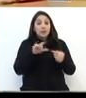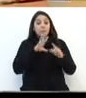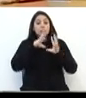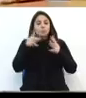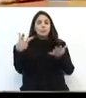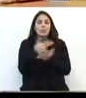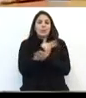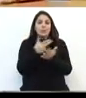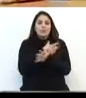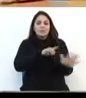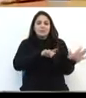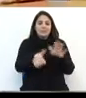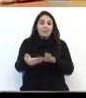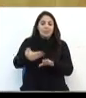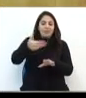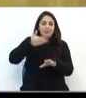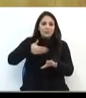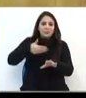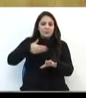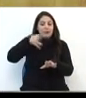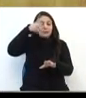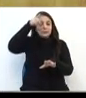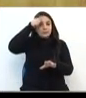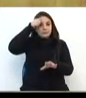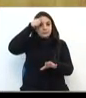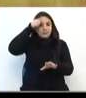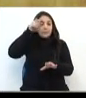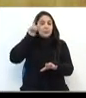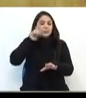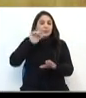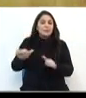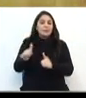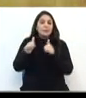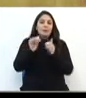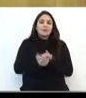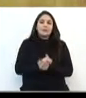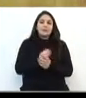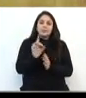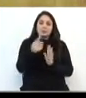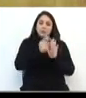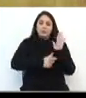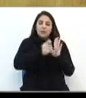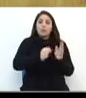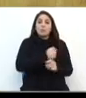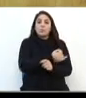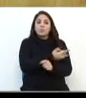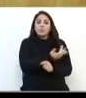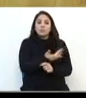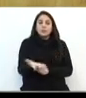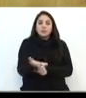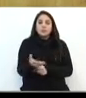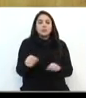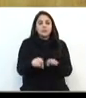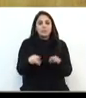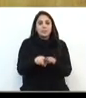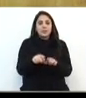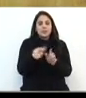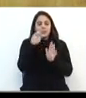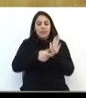Então, não são só os dados quantitativos, mas os dados qualitativos. Como foi que aconteceram as ocorrências, onde